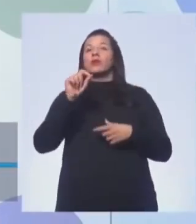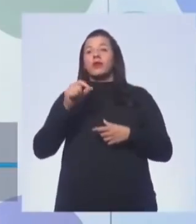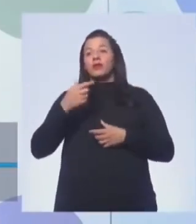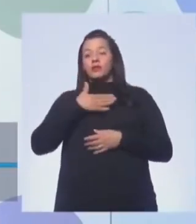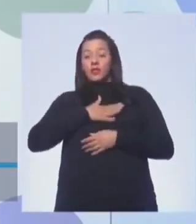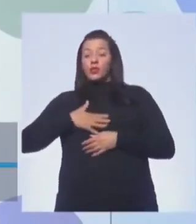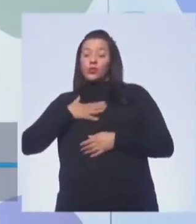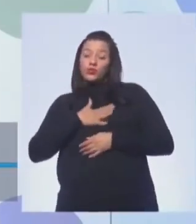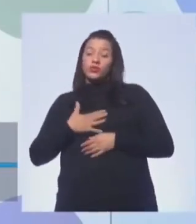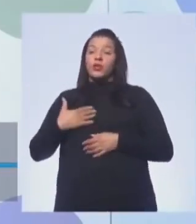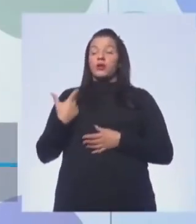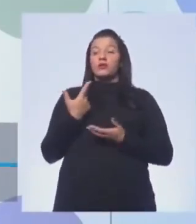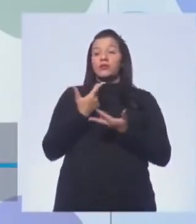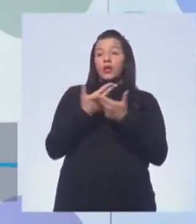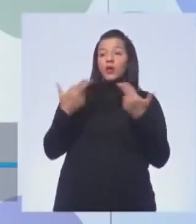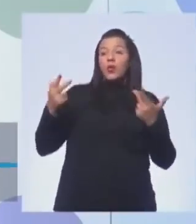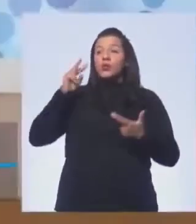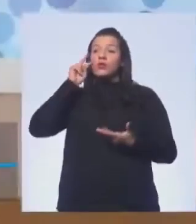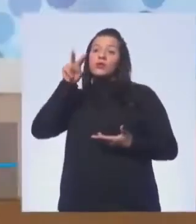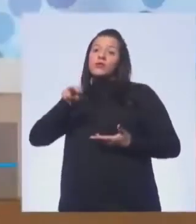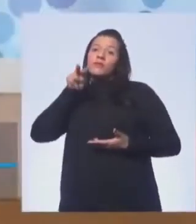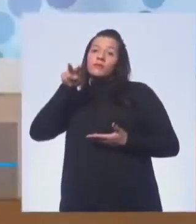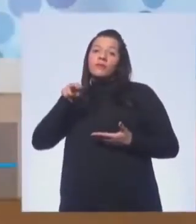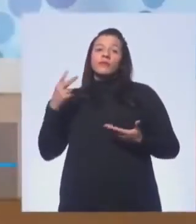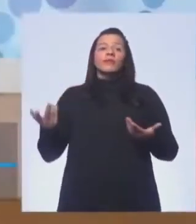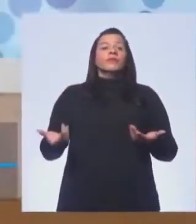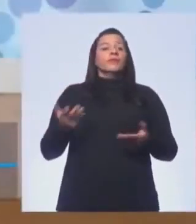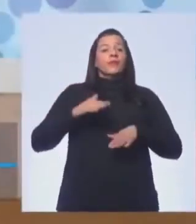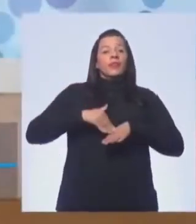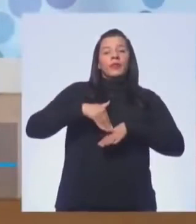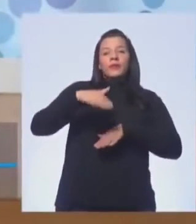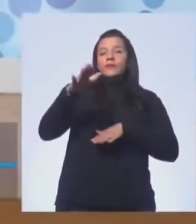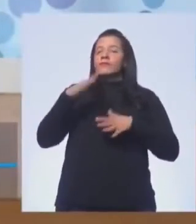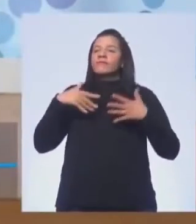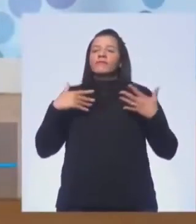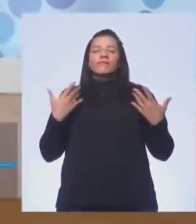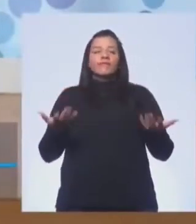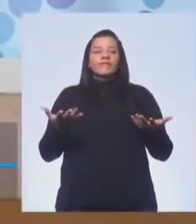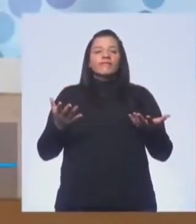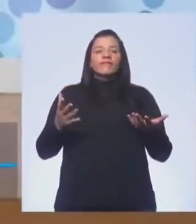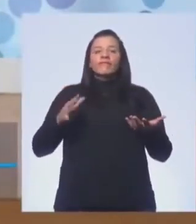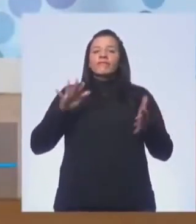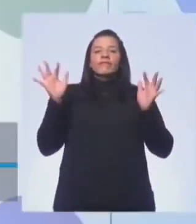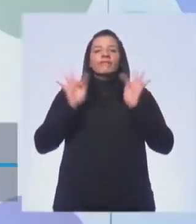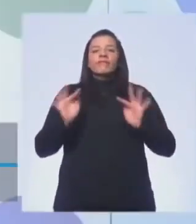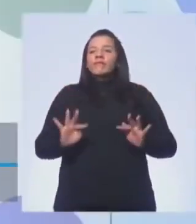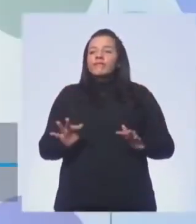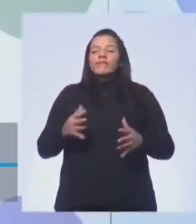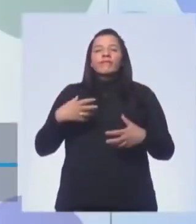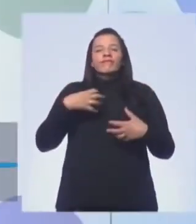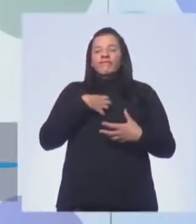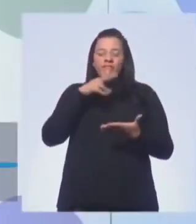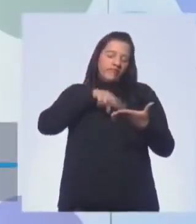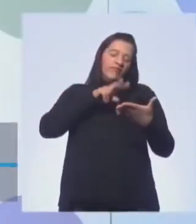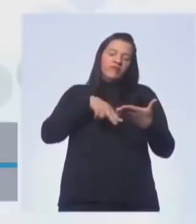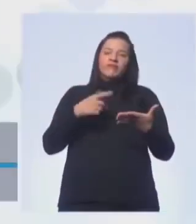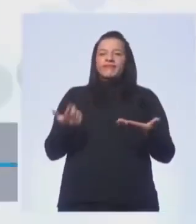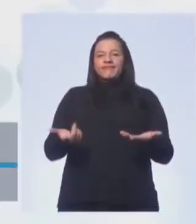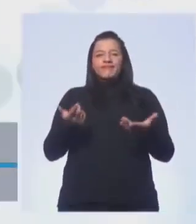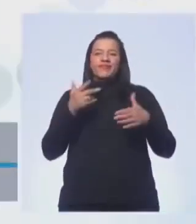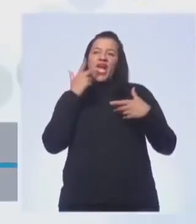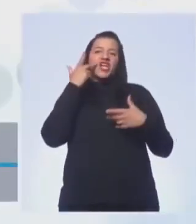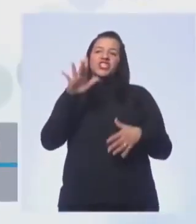um entretenimento visual, um entretenimento mais global, né? E não vê a leitura como entretenimento. Sim. É como se